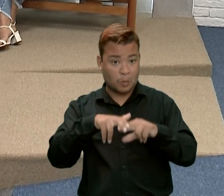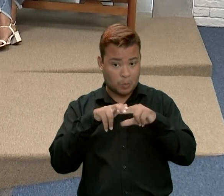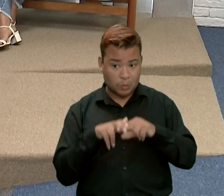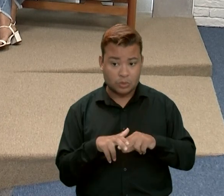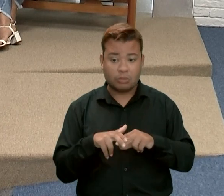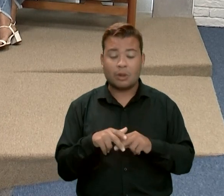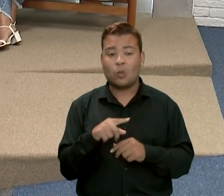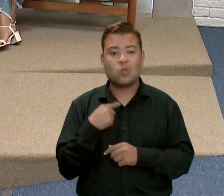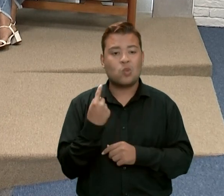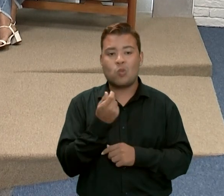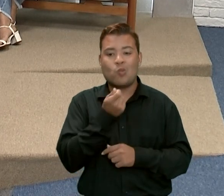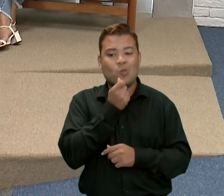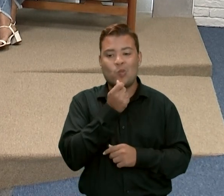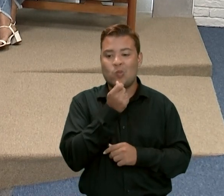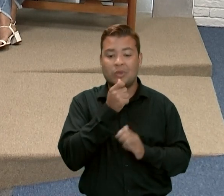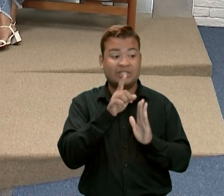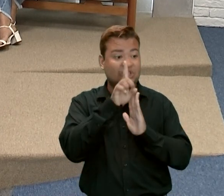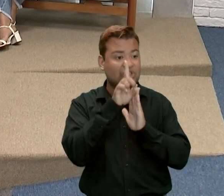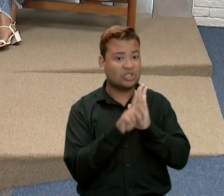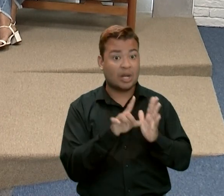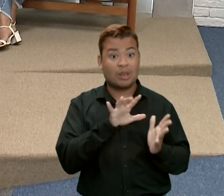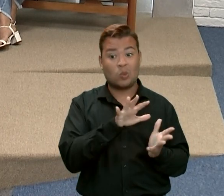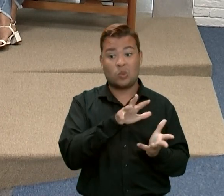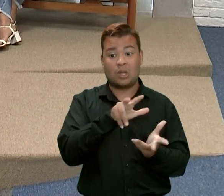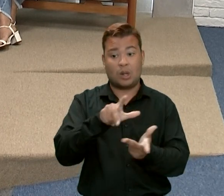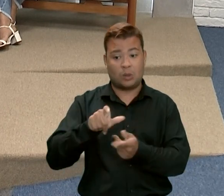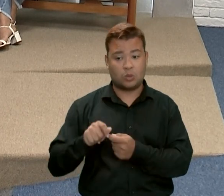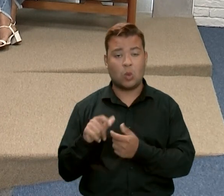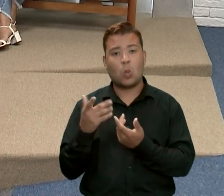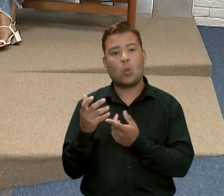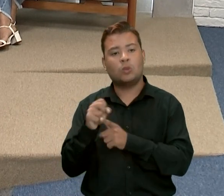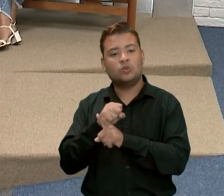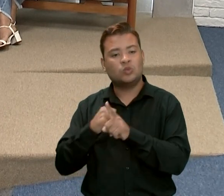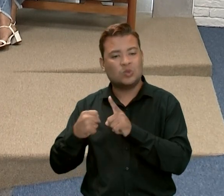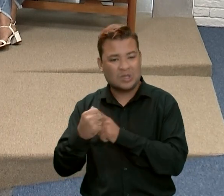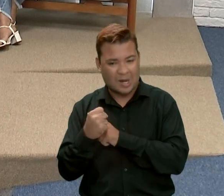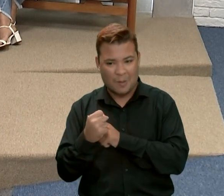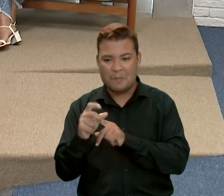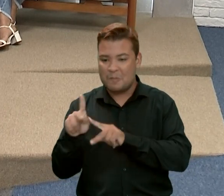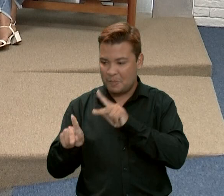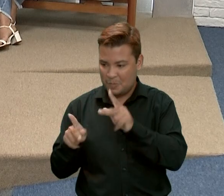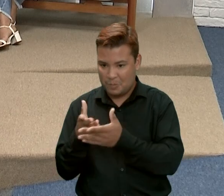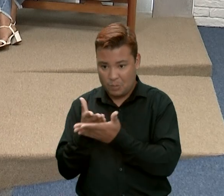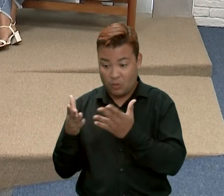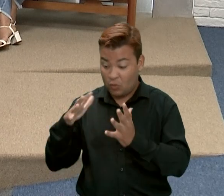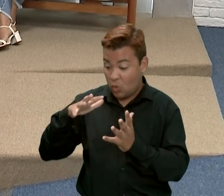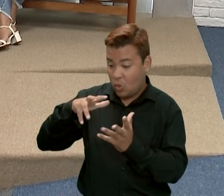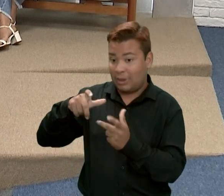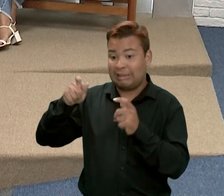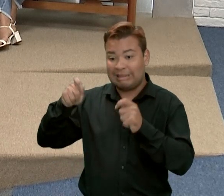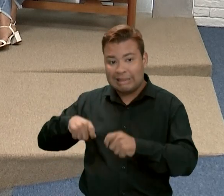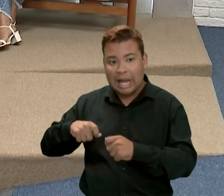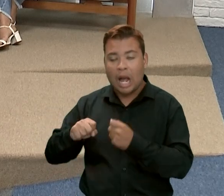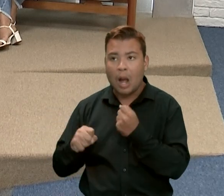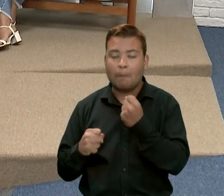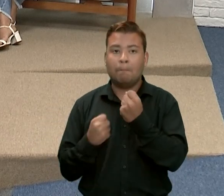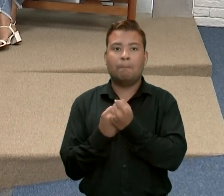nós não temos ainda um direito internacional ou uma sociedade dos povos em nível global que possa sustentar uma